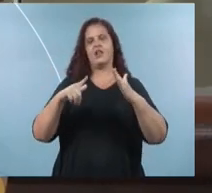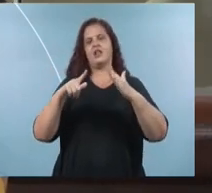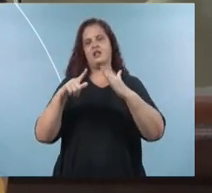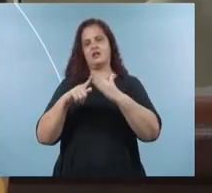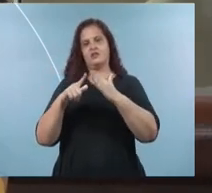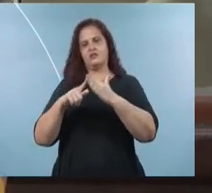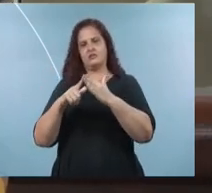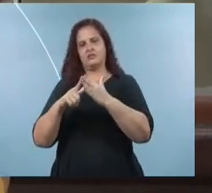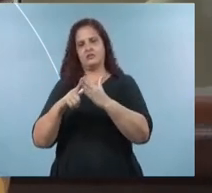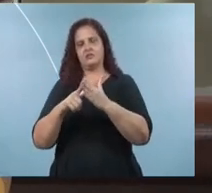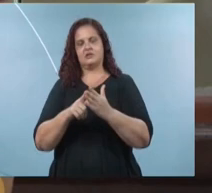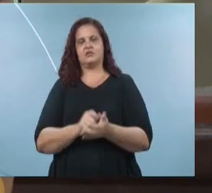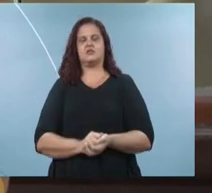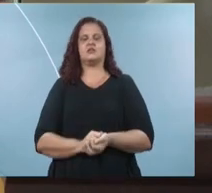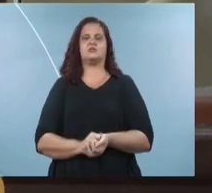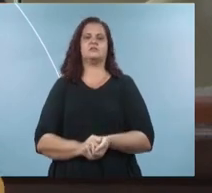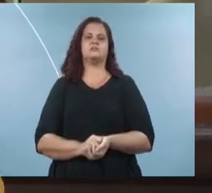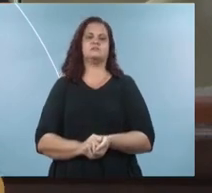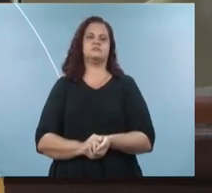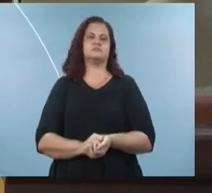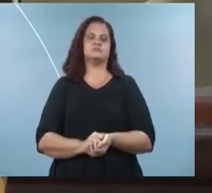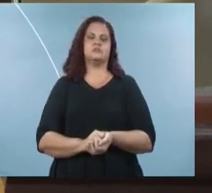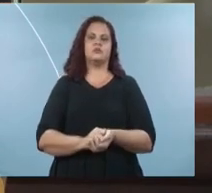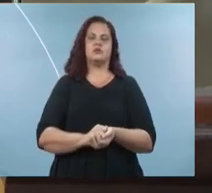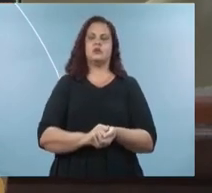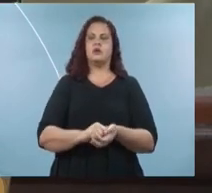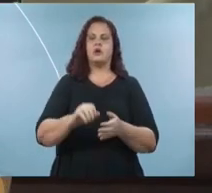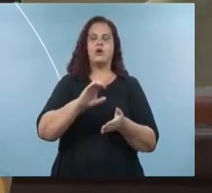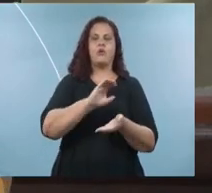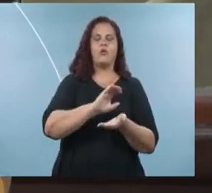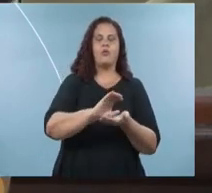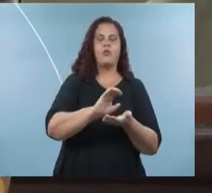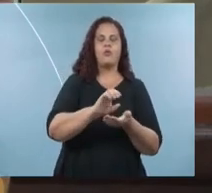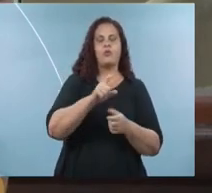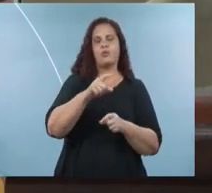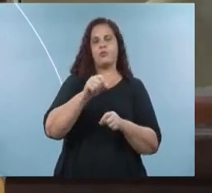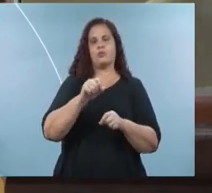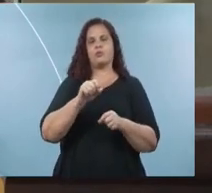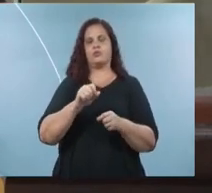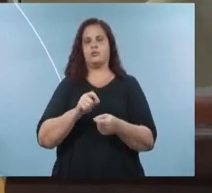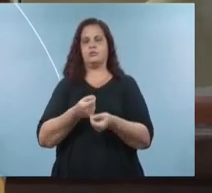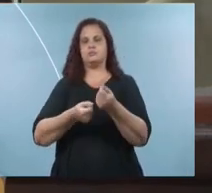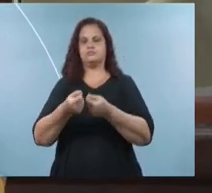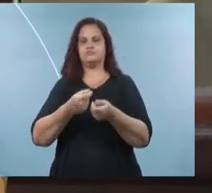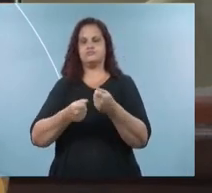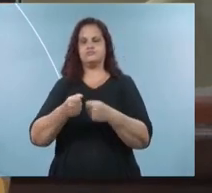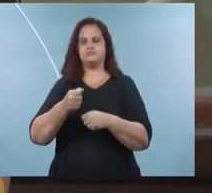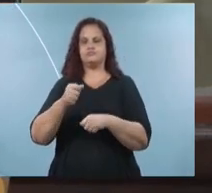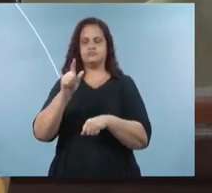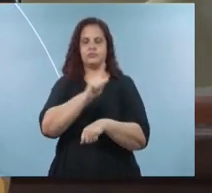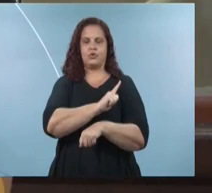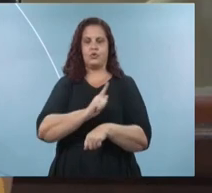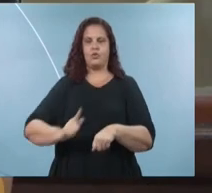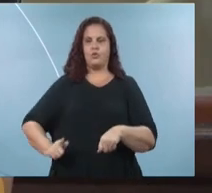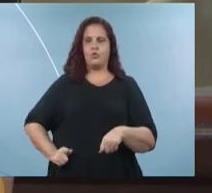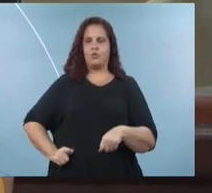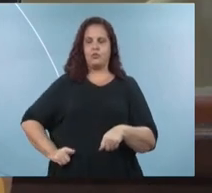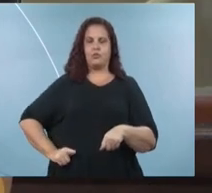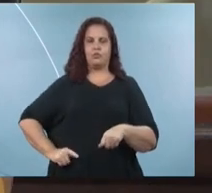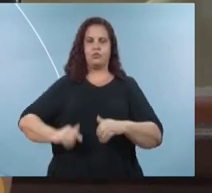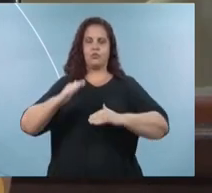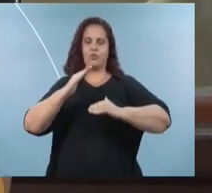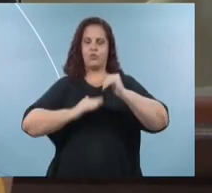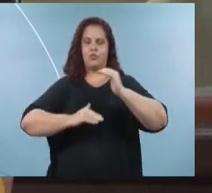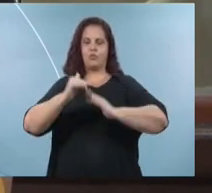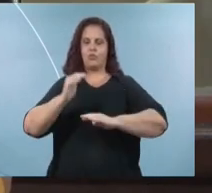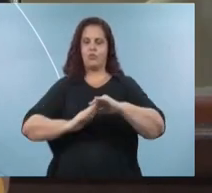e distribuidores. Em 2015, o governo brasileiro preencheu uma lacuna histórica à profissão